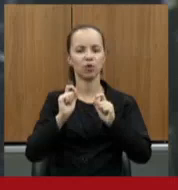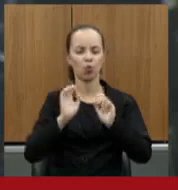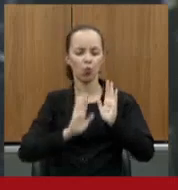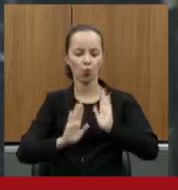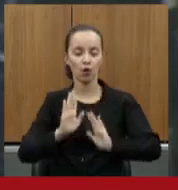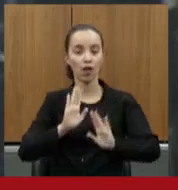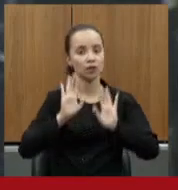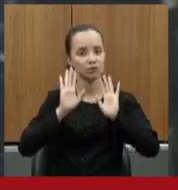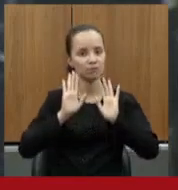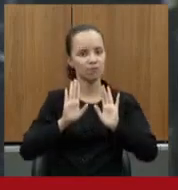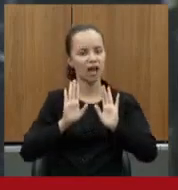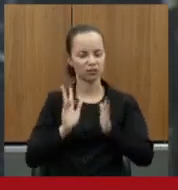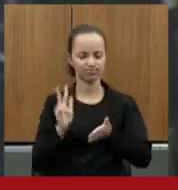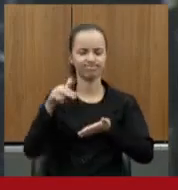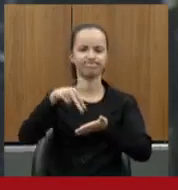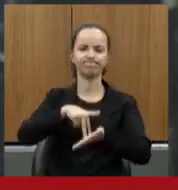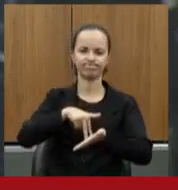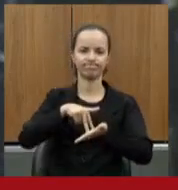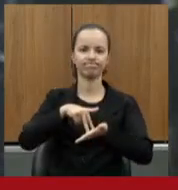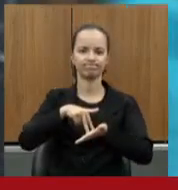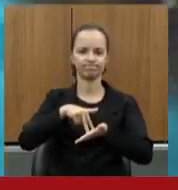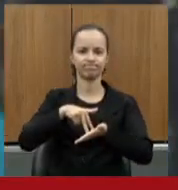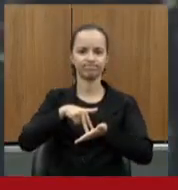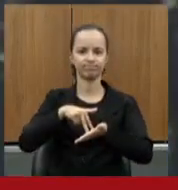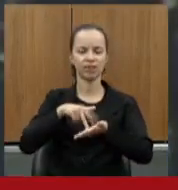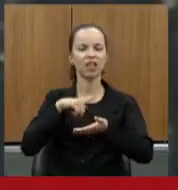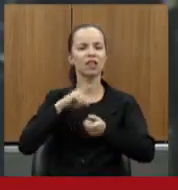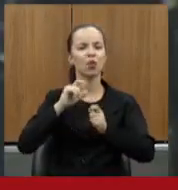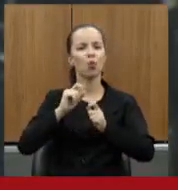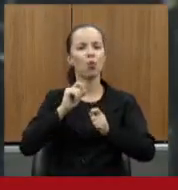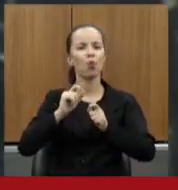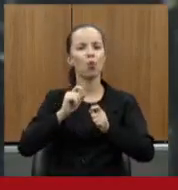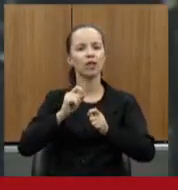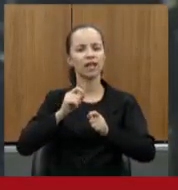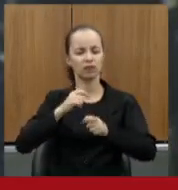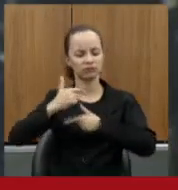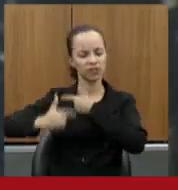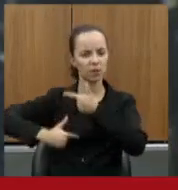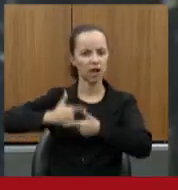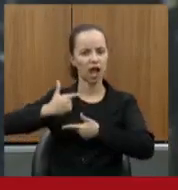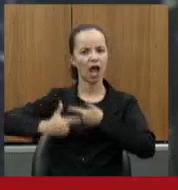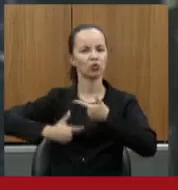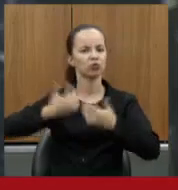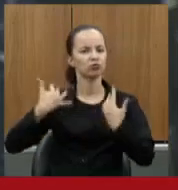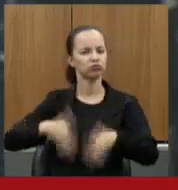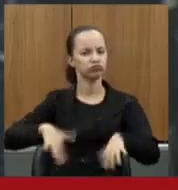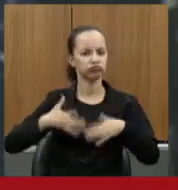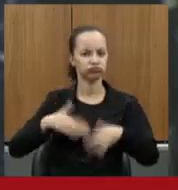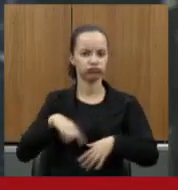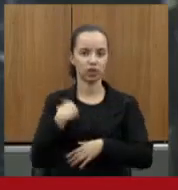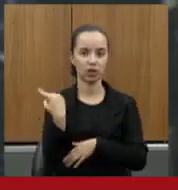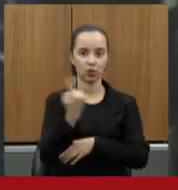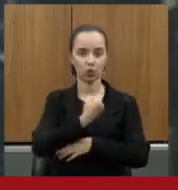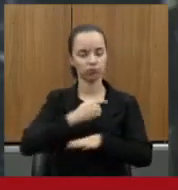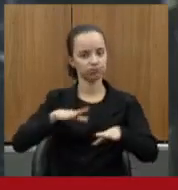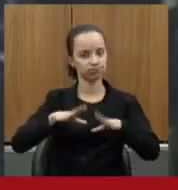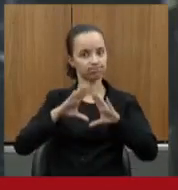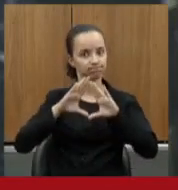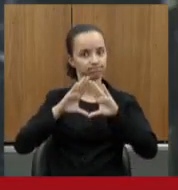com muita determinação, tem dirigido com seriedade e com grandeza a nossa Assembleia de